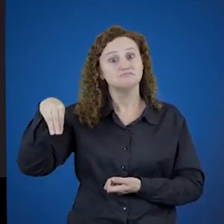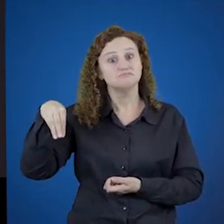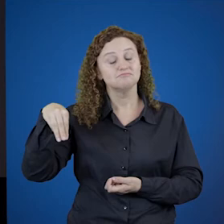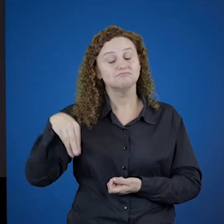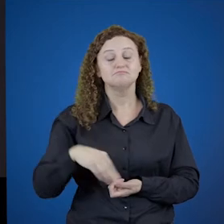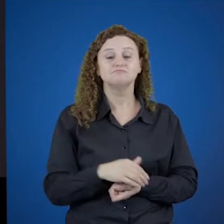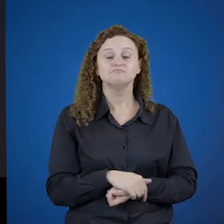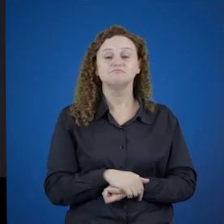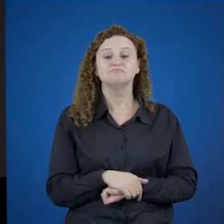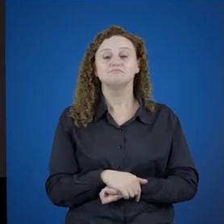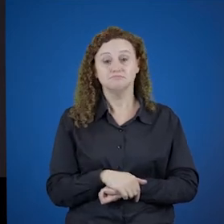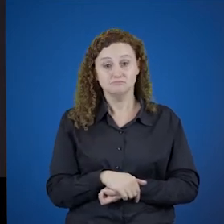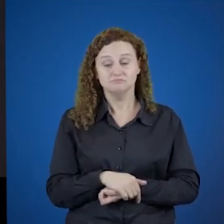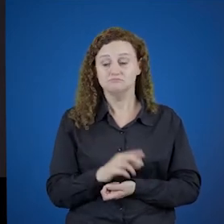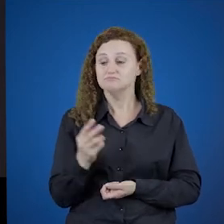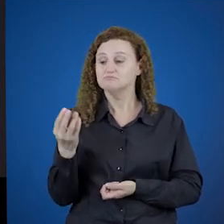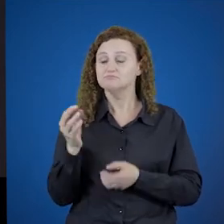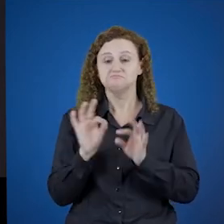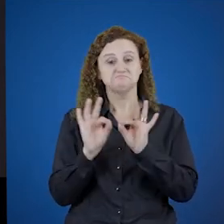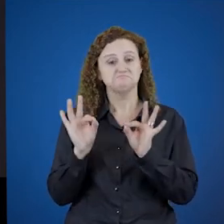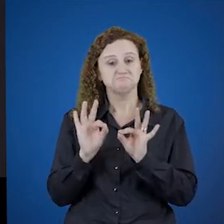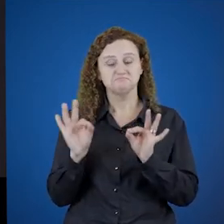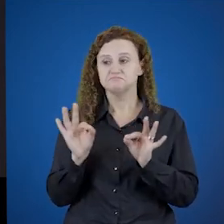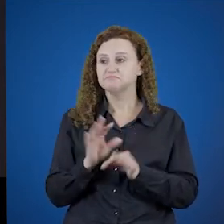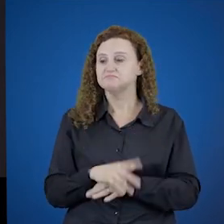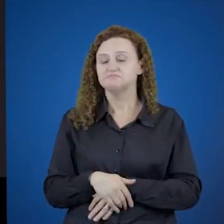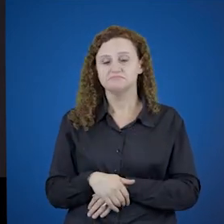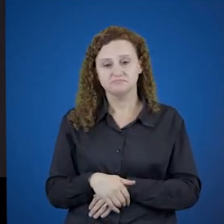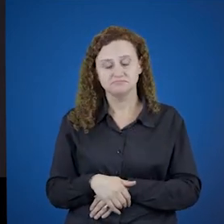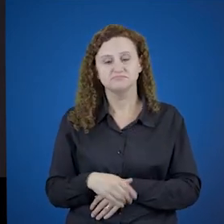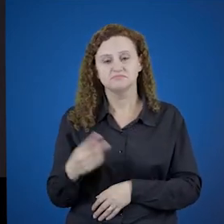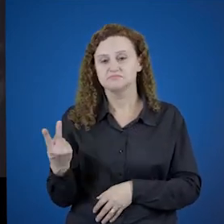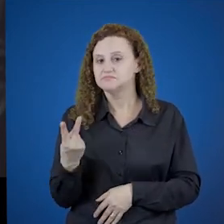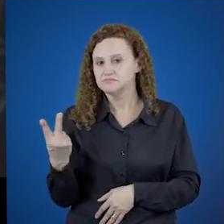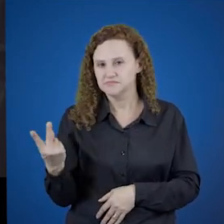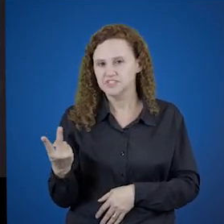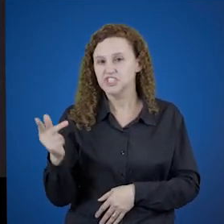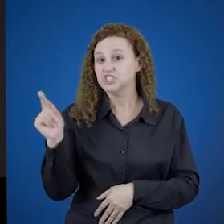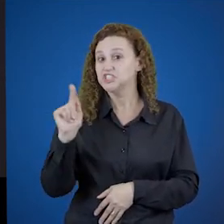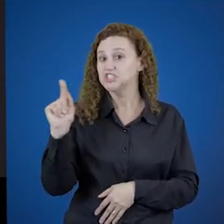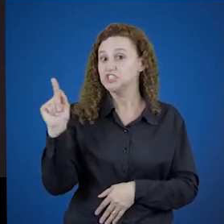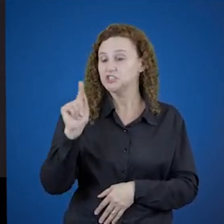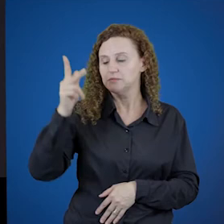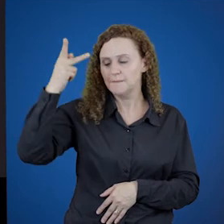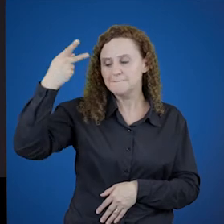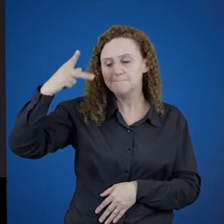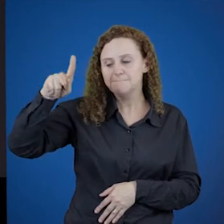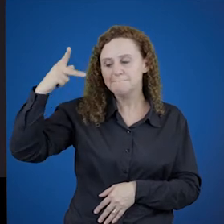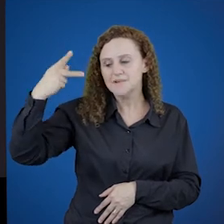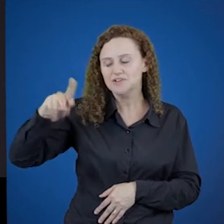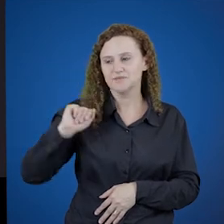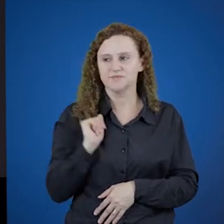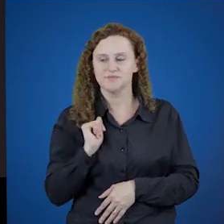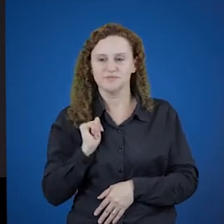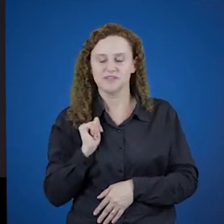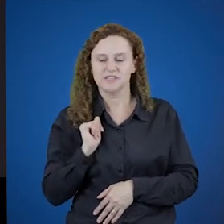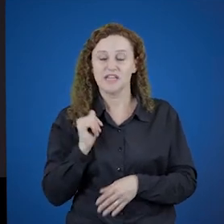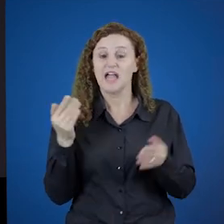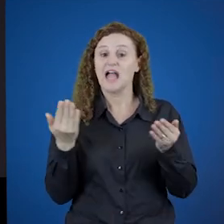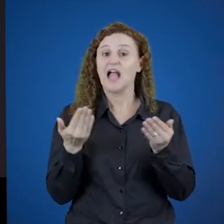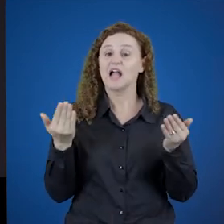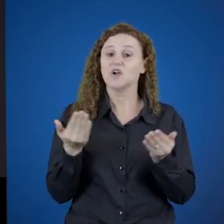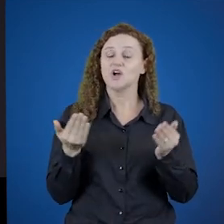o bonnaroo tantos um quanto o outro os dois para o genitivo plural